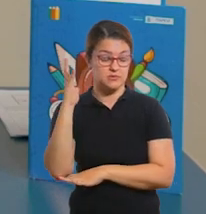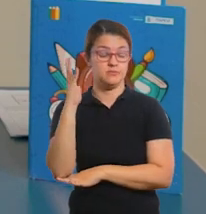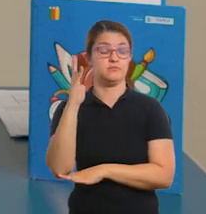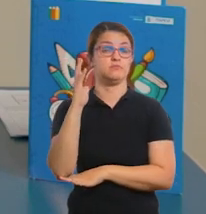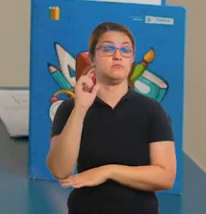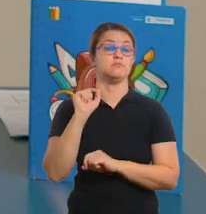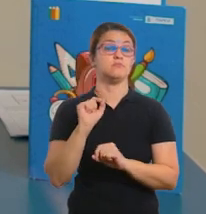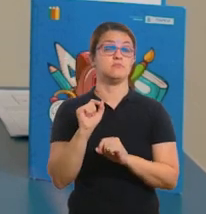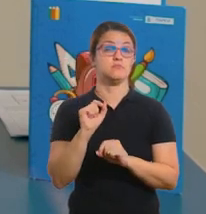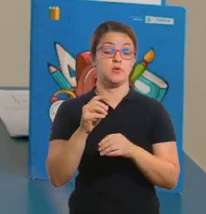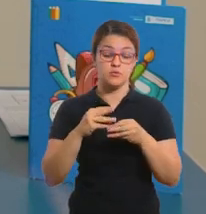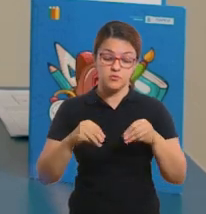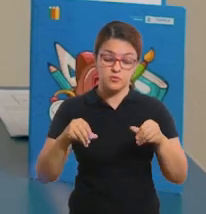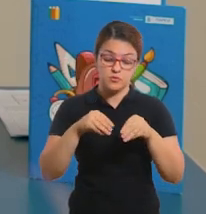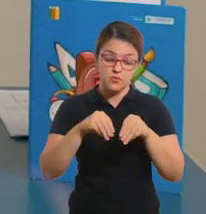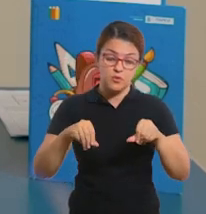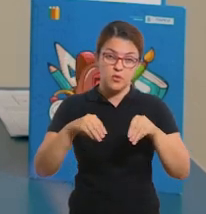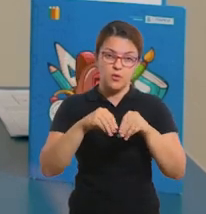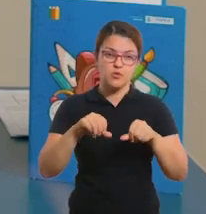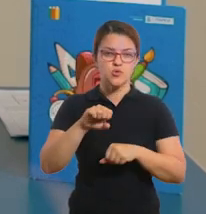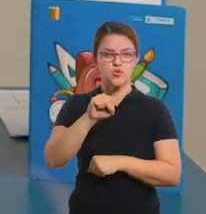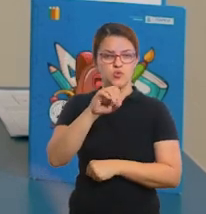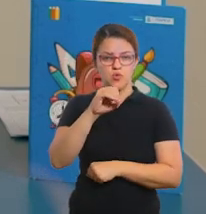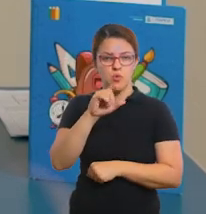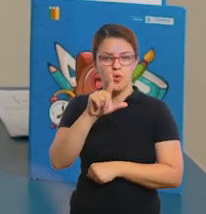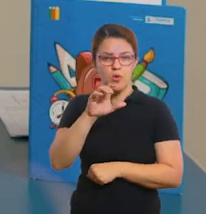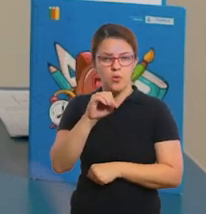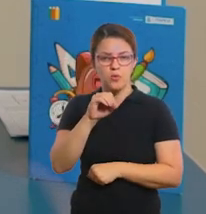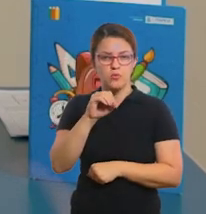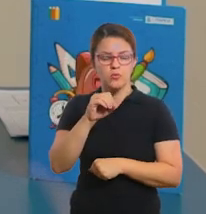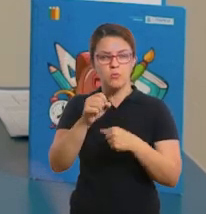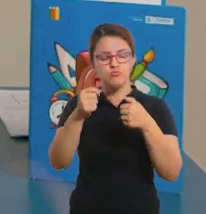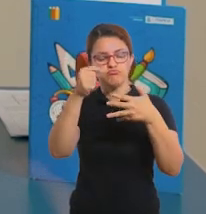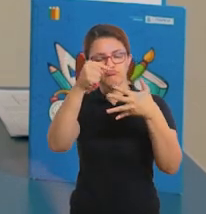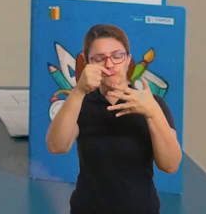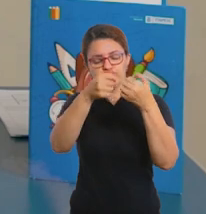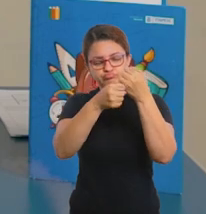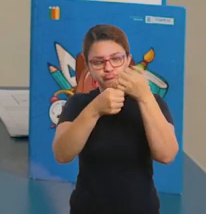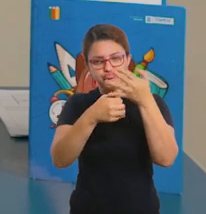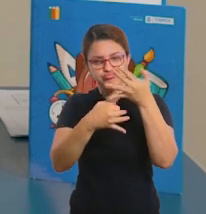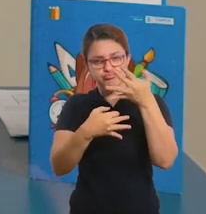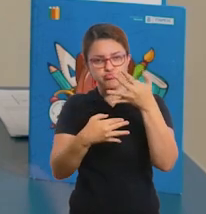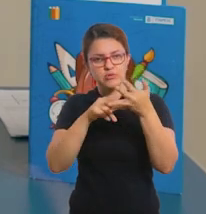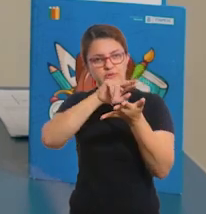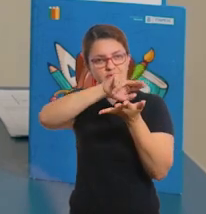natureza. Essa semana nós vamos falar sobre o solo, os tipos de solo, tá?